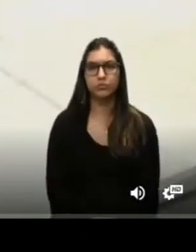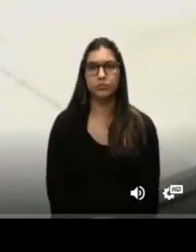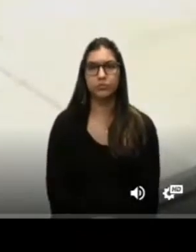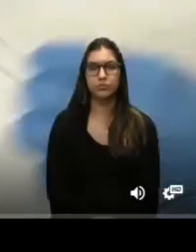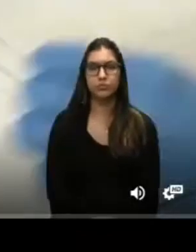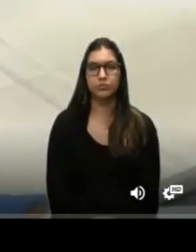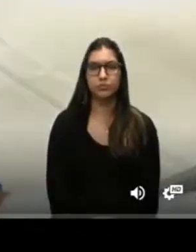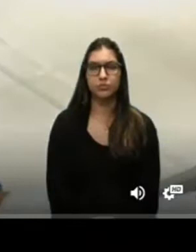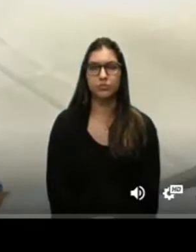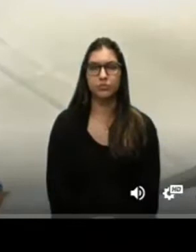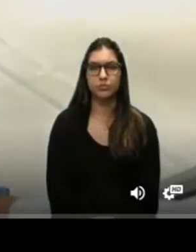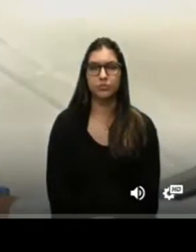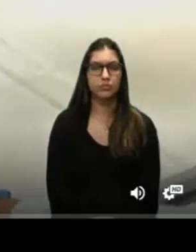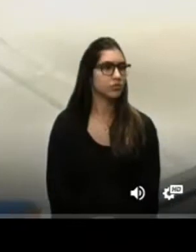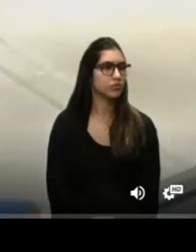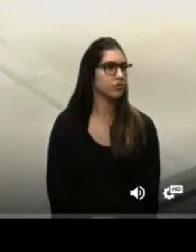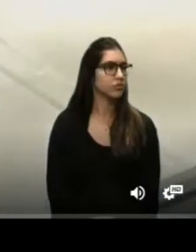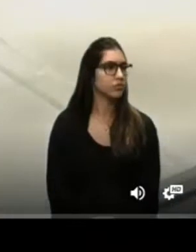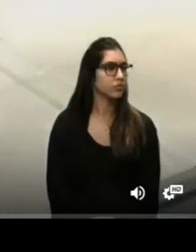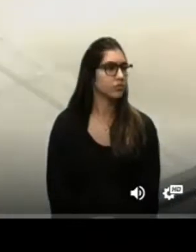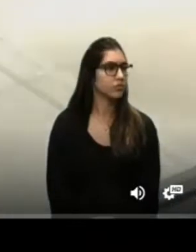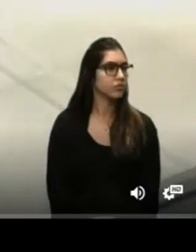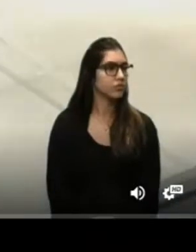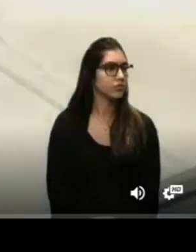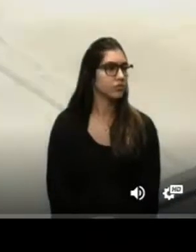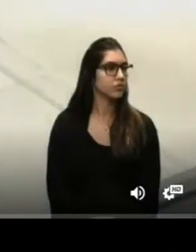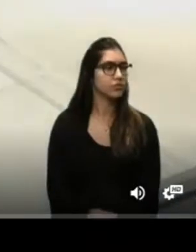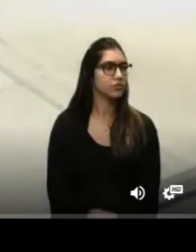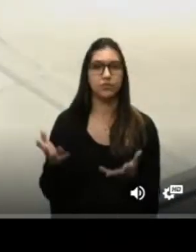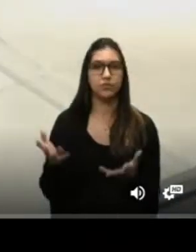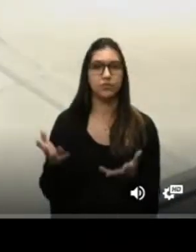vidro, nós vamos triturar.